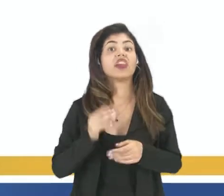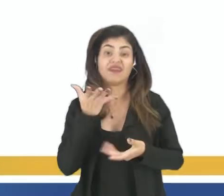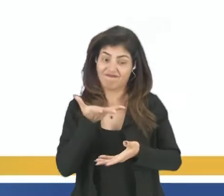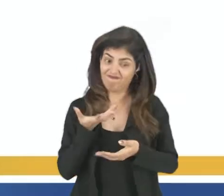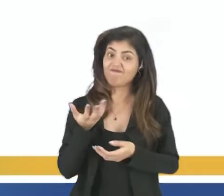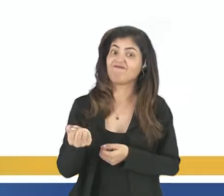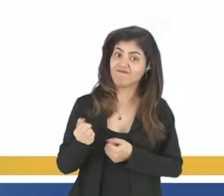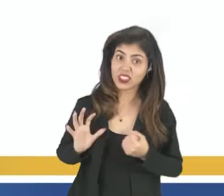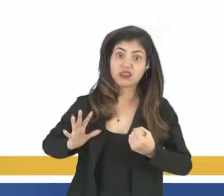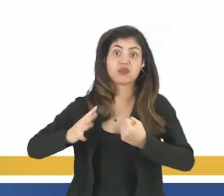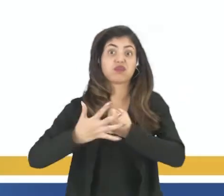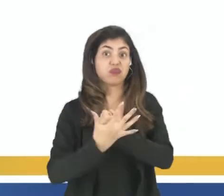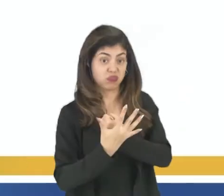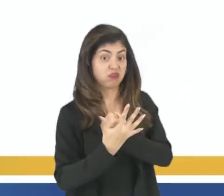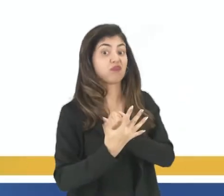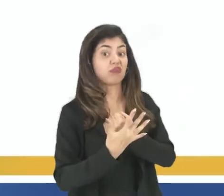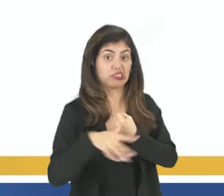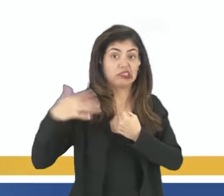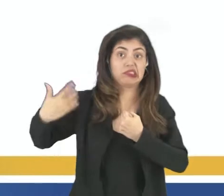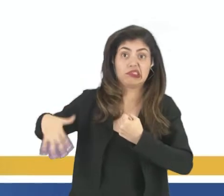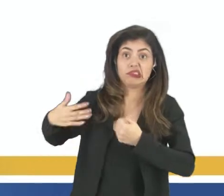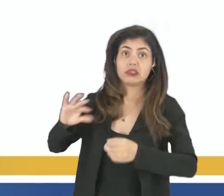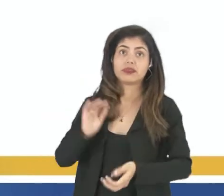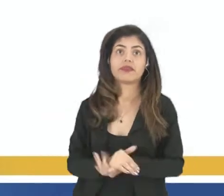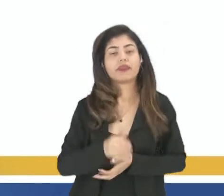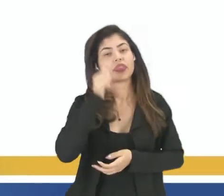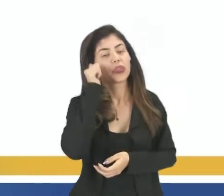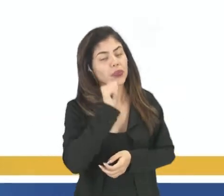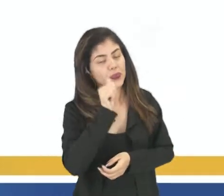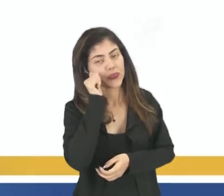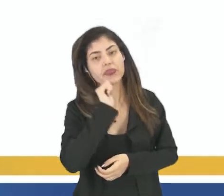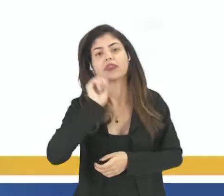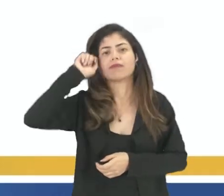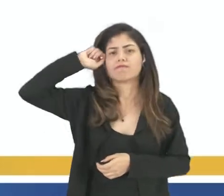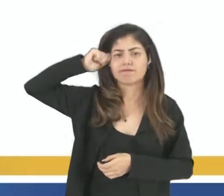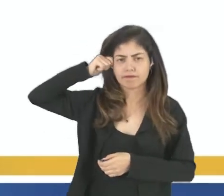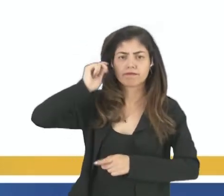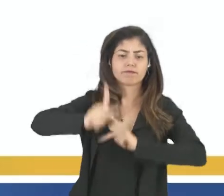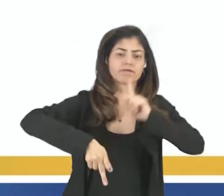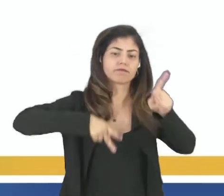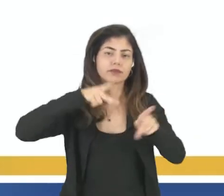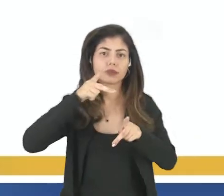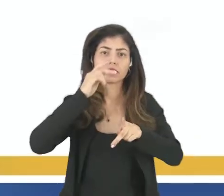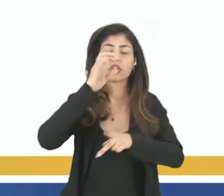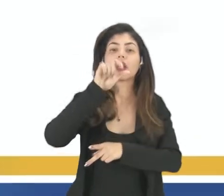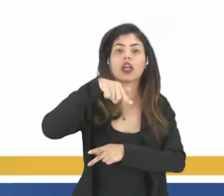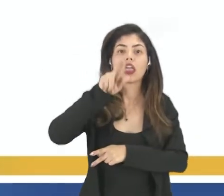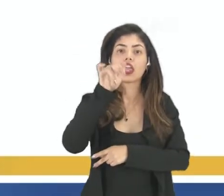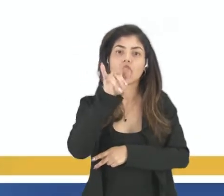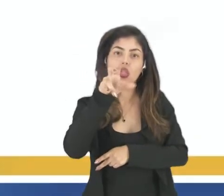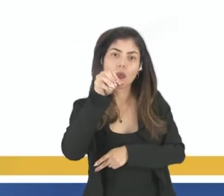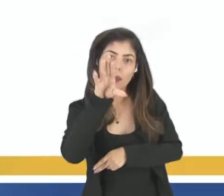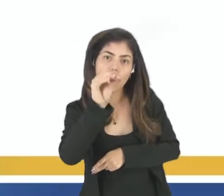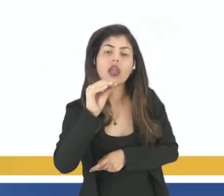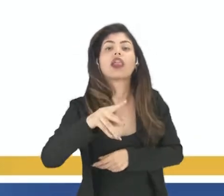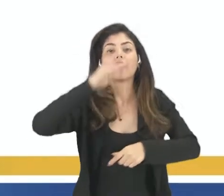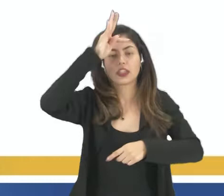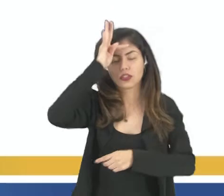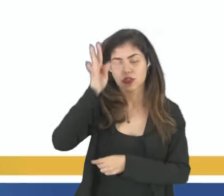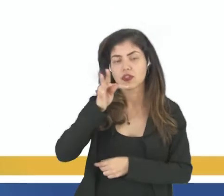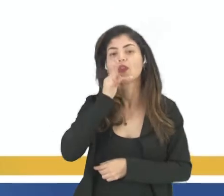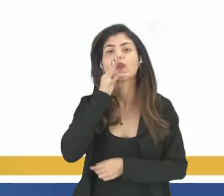bem. Eu trouxe a imagem de uma mulher negra, né, que representaria tanto a população quilombola, que seriam populações